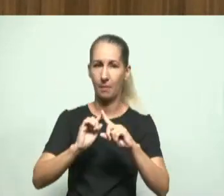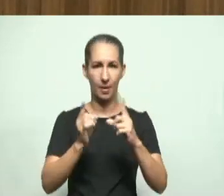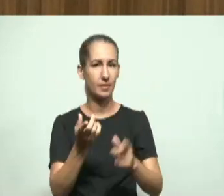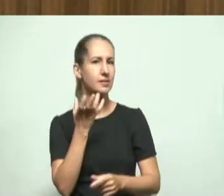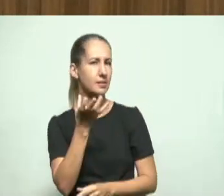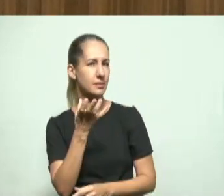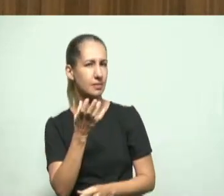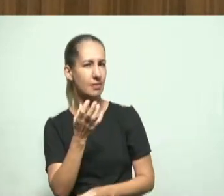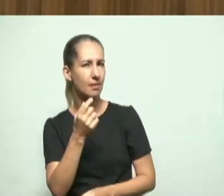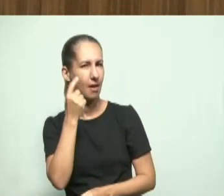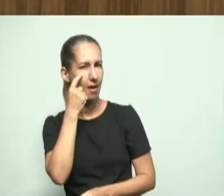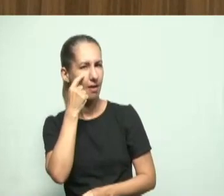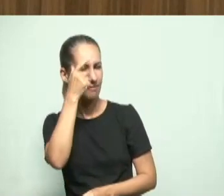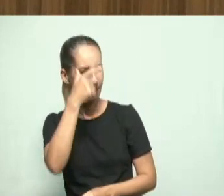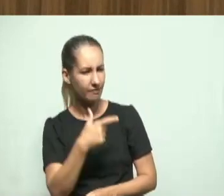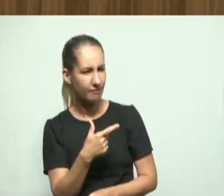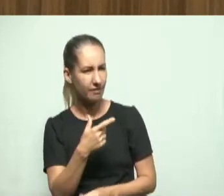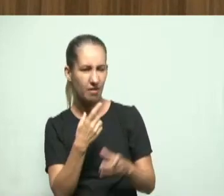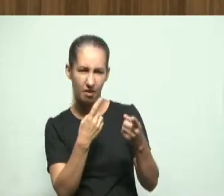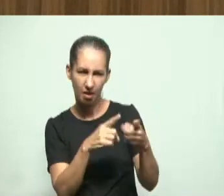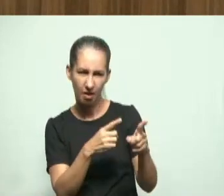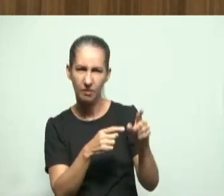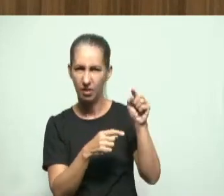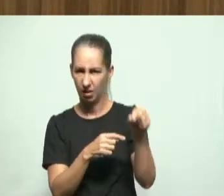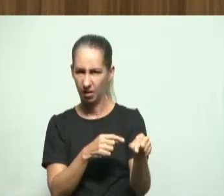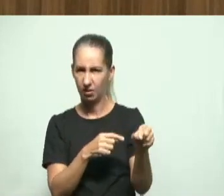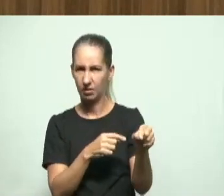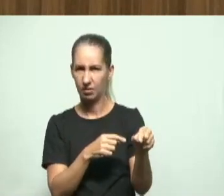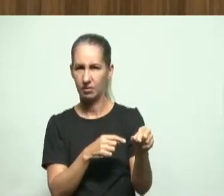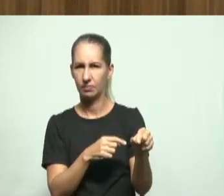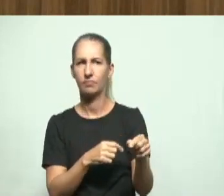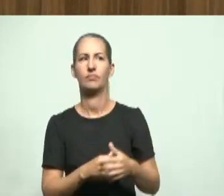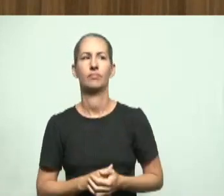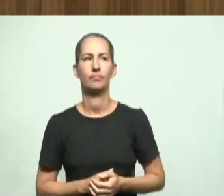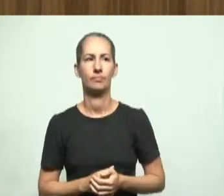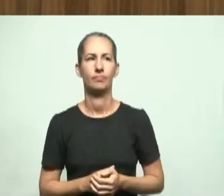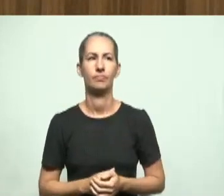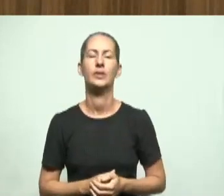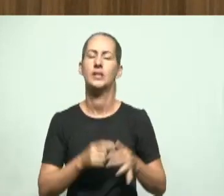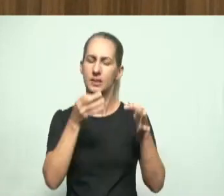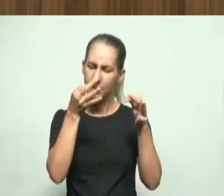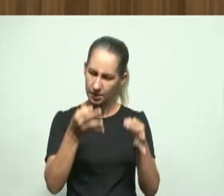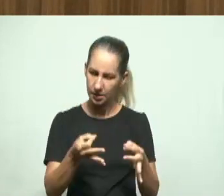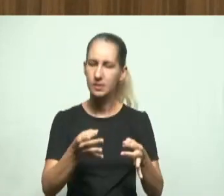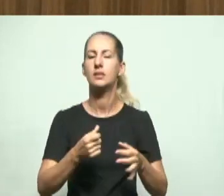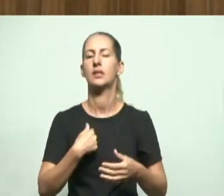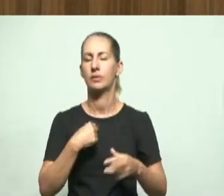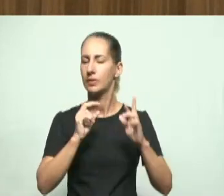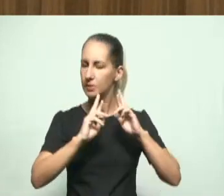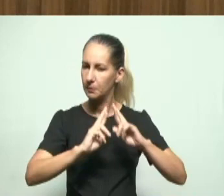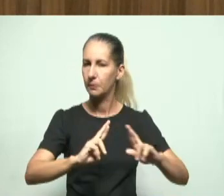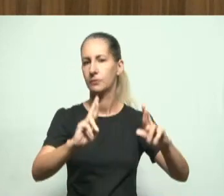quiser aparecer e tentar derrubar o serviço dos outros, vai levar. Pode ter certeza disso.